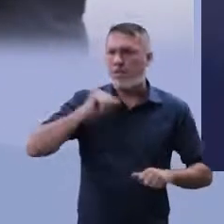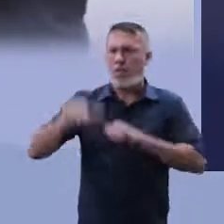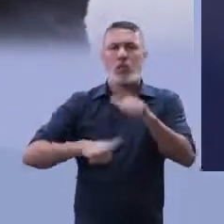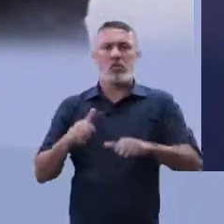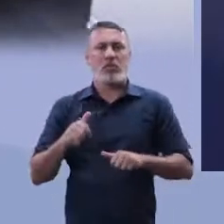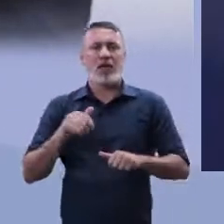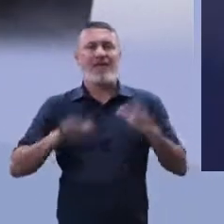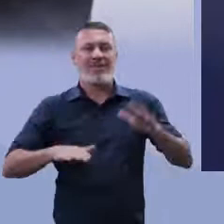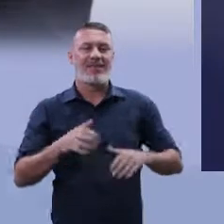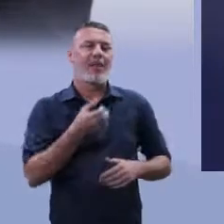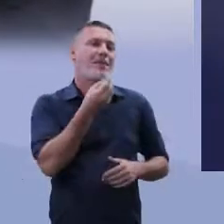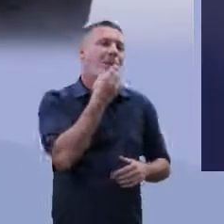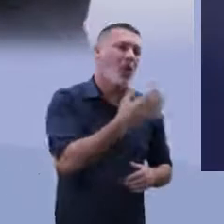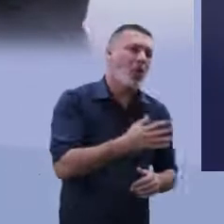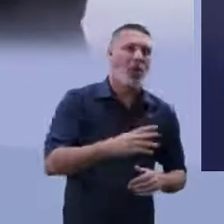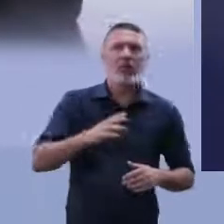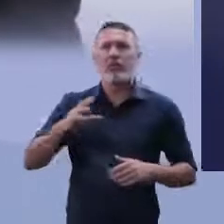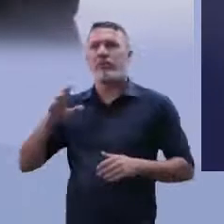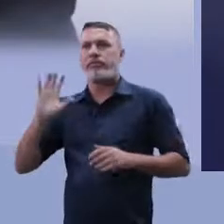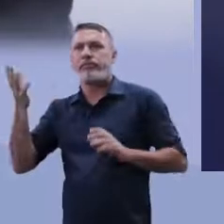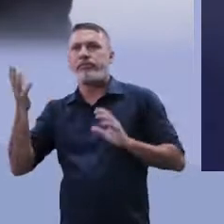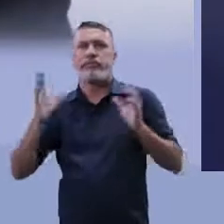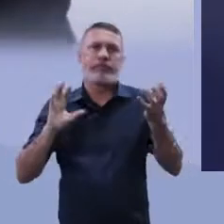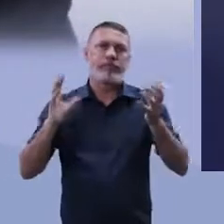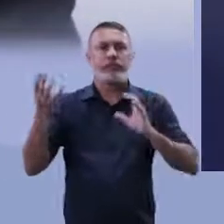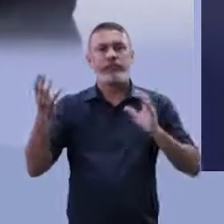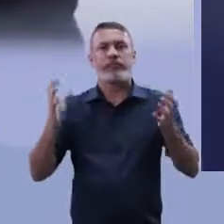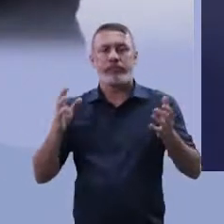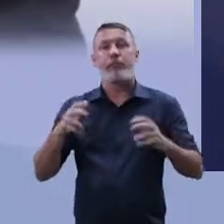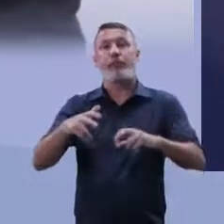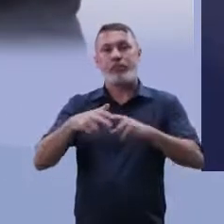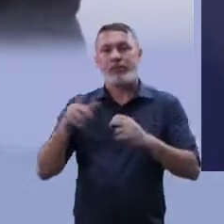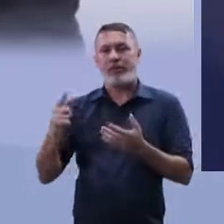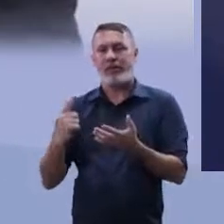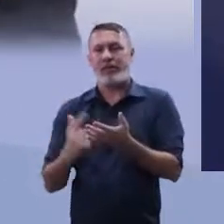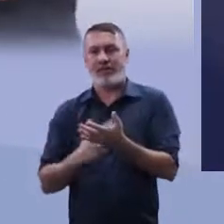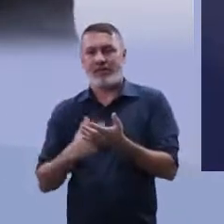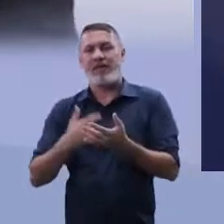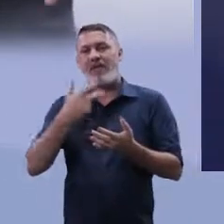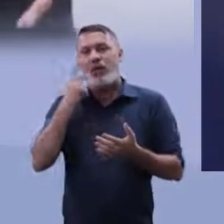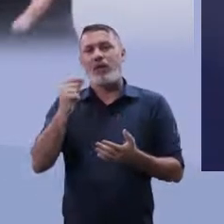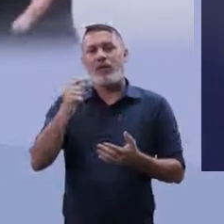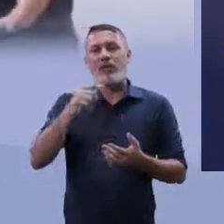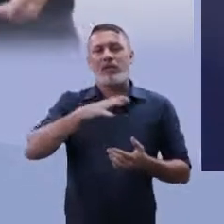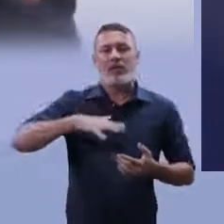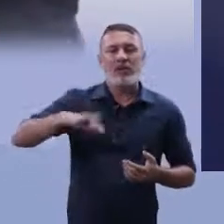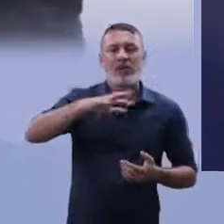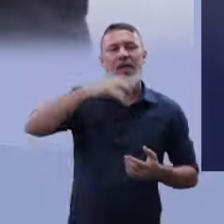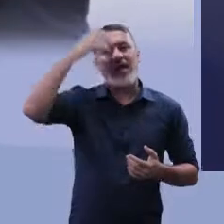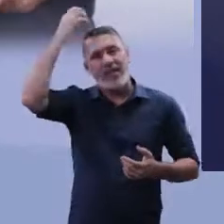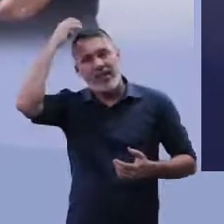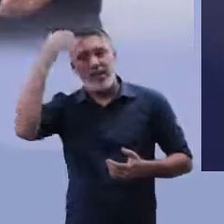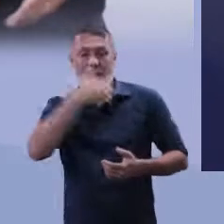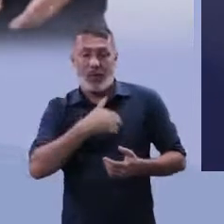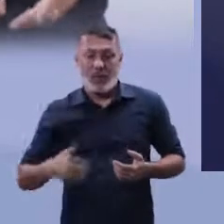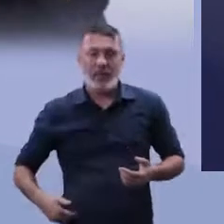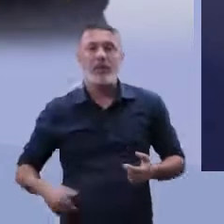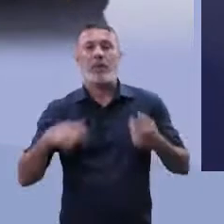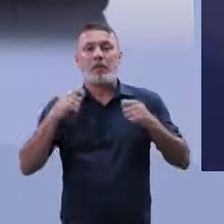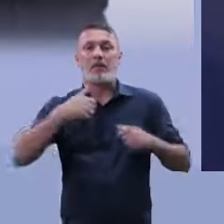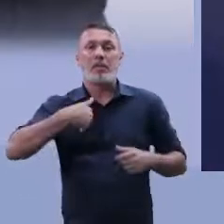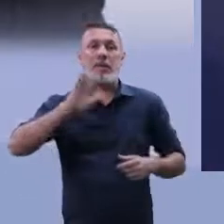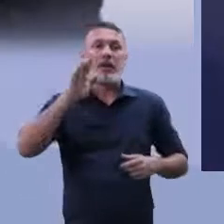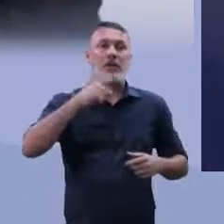podem agir de maneira hostil. Então, por isso que o rei, o príncipe, ele deve ser